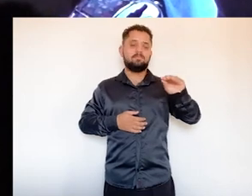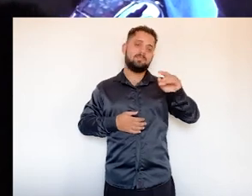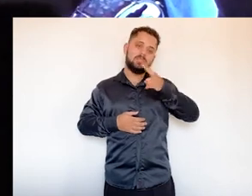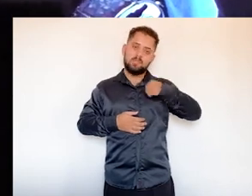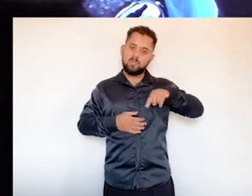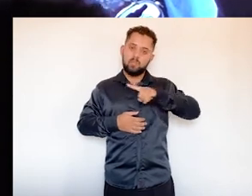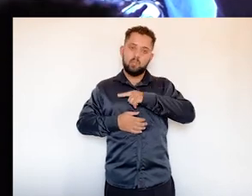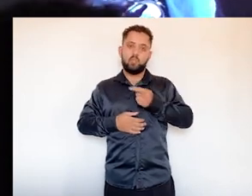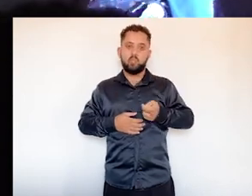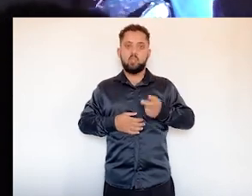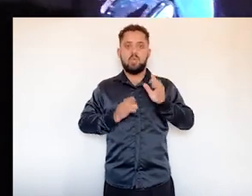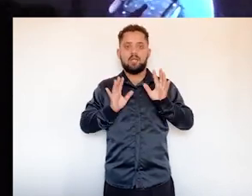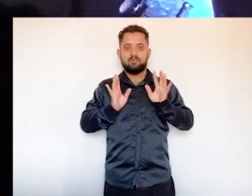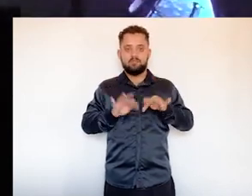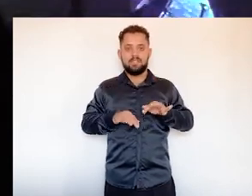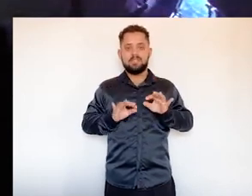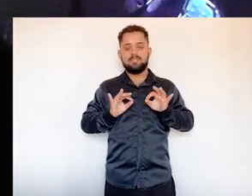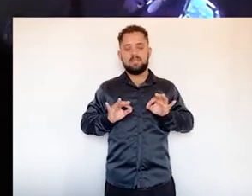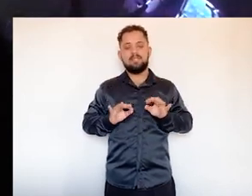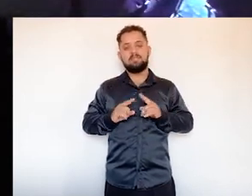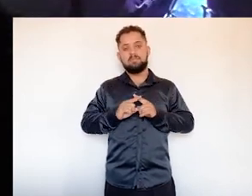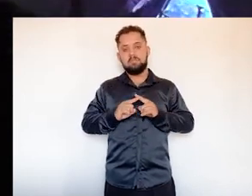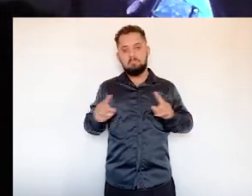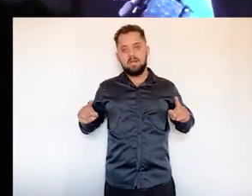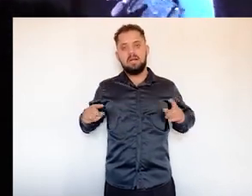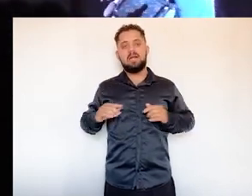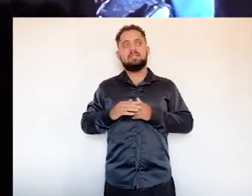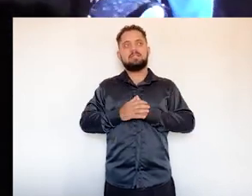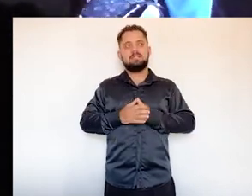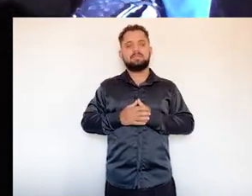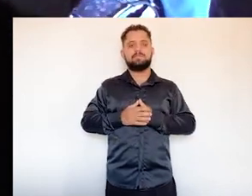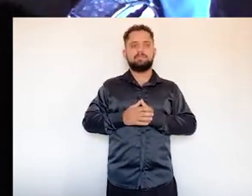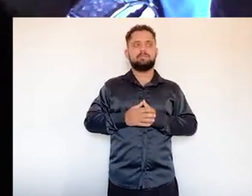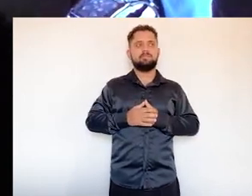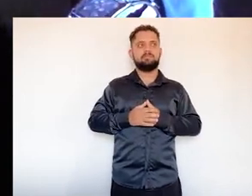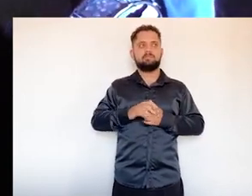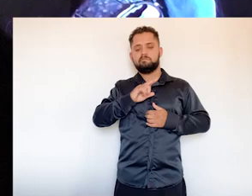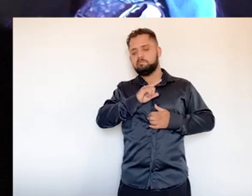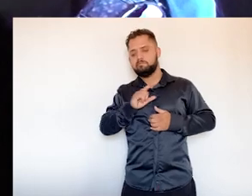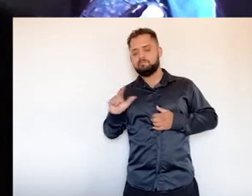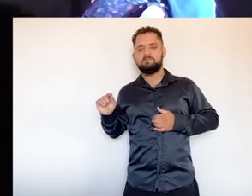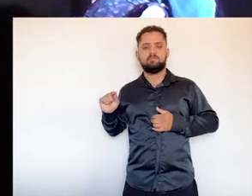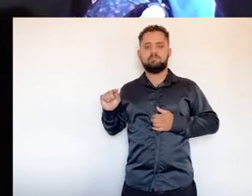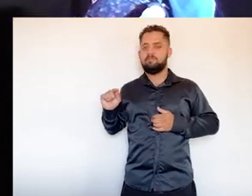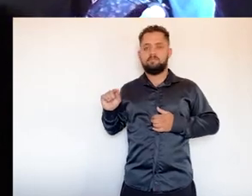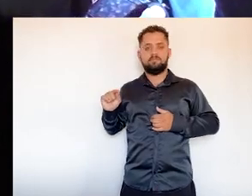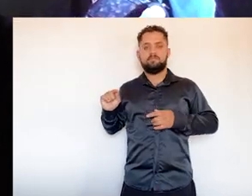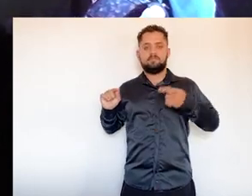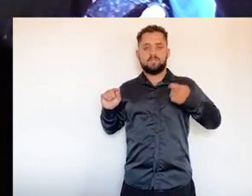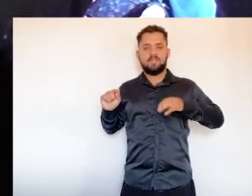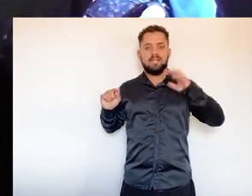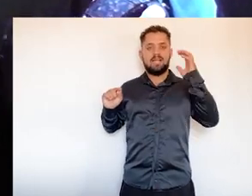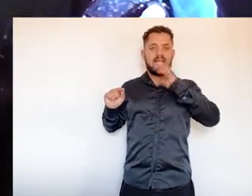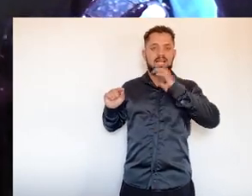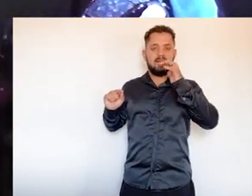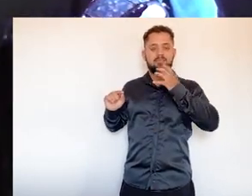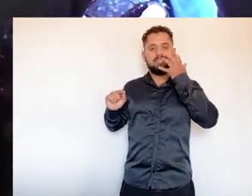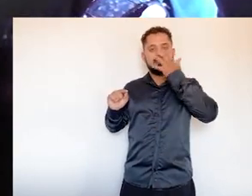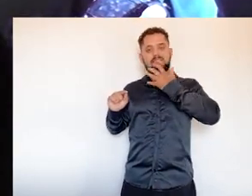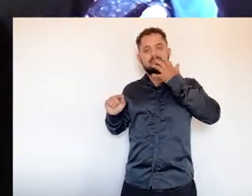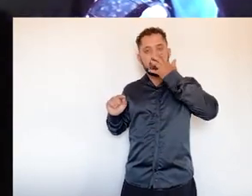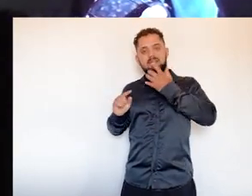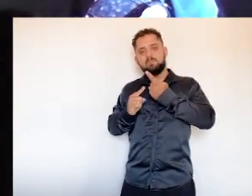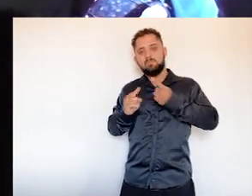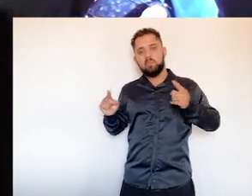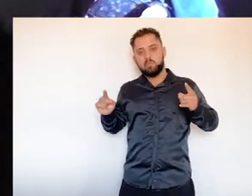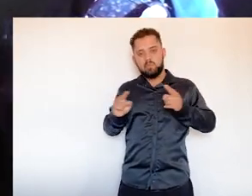mas agora eu não posso ir embora sem deixar de cantar um shot, né? Só um shot, né? Só um shot. Não